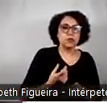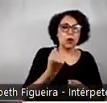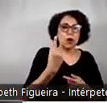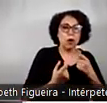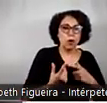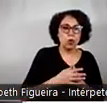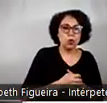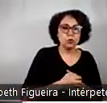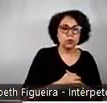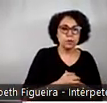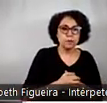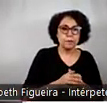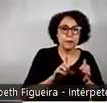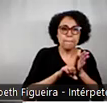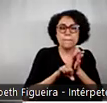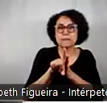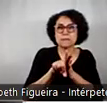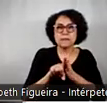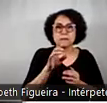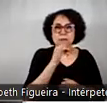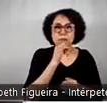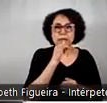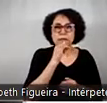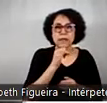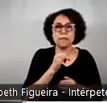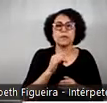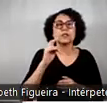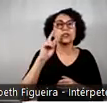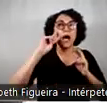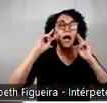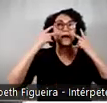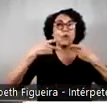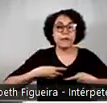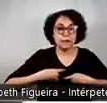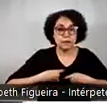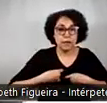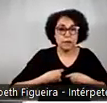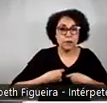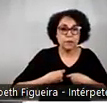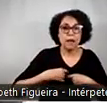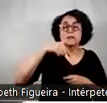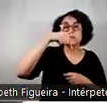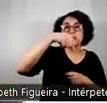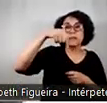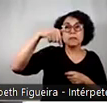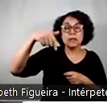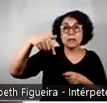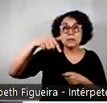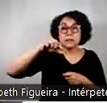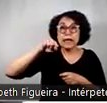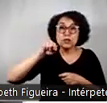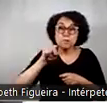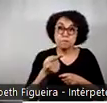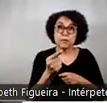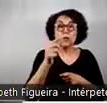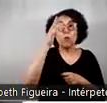reconheceu até o momento, né, até o final do ano de 2023, 77 mil pessoas, em situação de refúgio. E